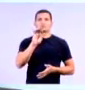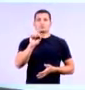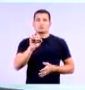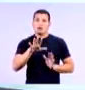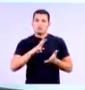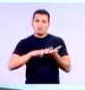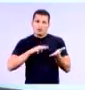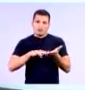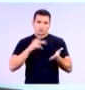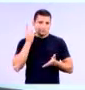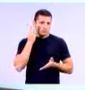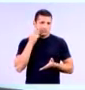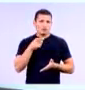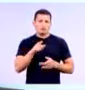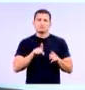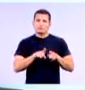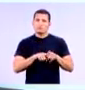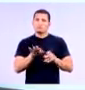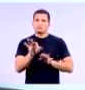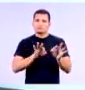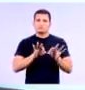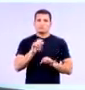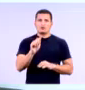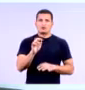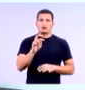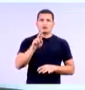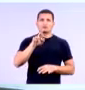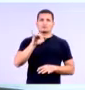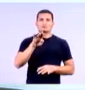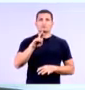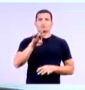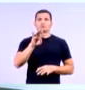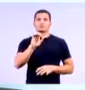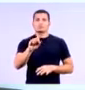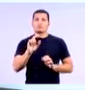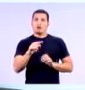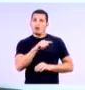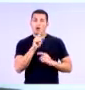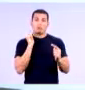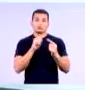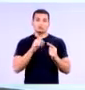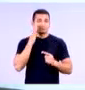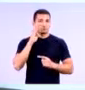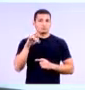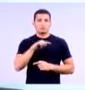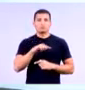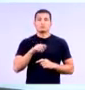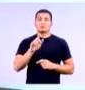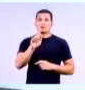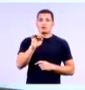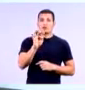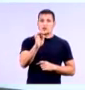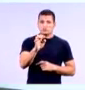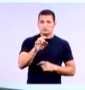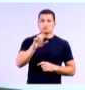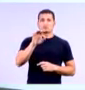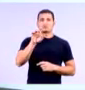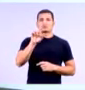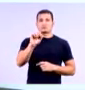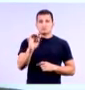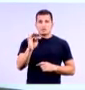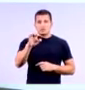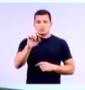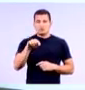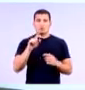tudo bem, eles também manipulam o atributo, mas não é esse o objetivo principal dele. Os getters e setters, o objetivo principal deles é